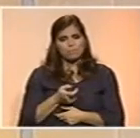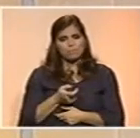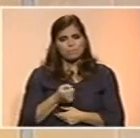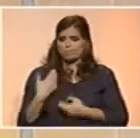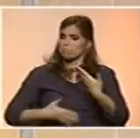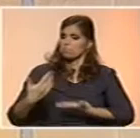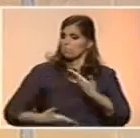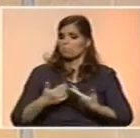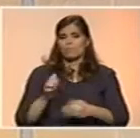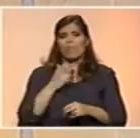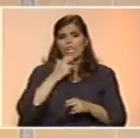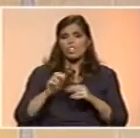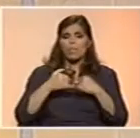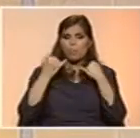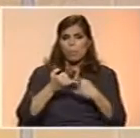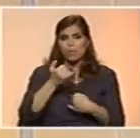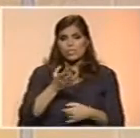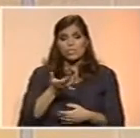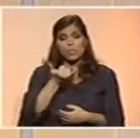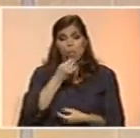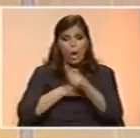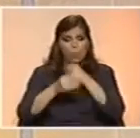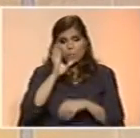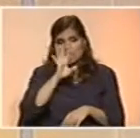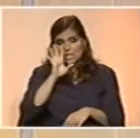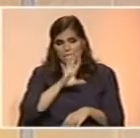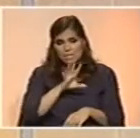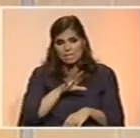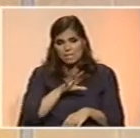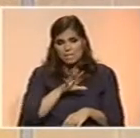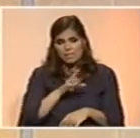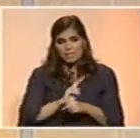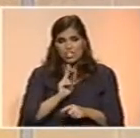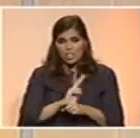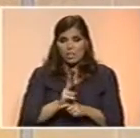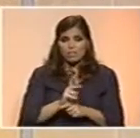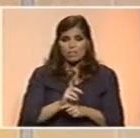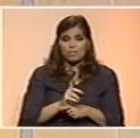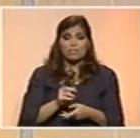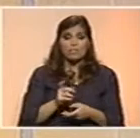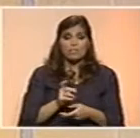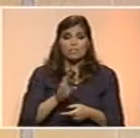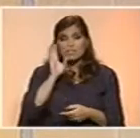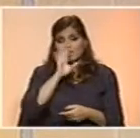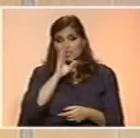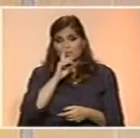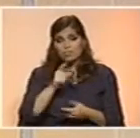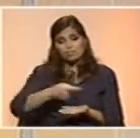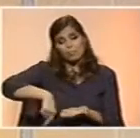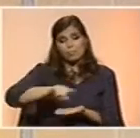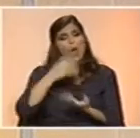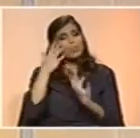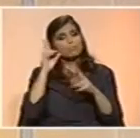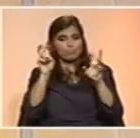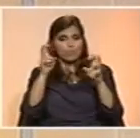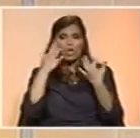energético para depois do almoço, se tiver um almoço vegetariano do que uma refeição normal. Precisa